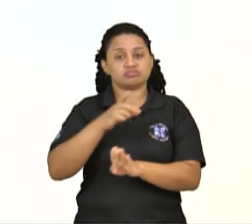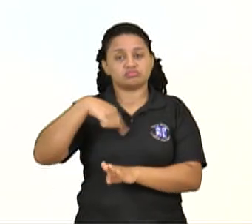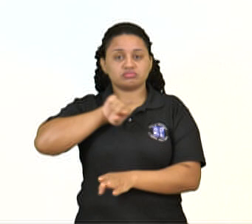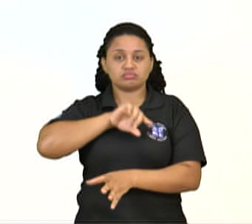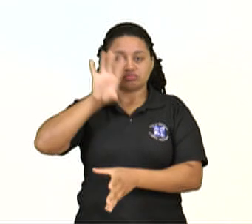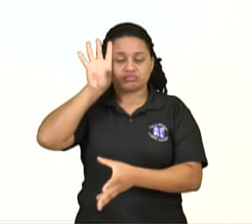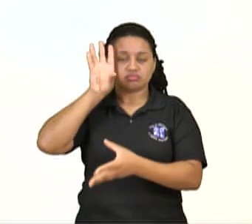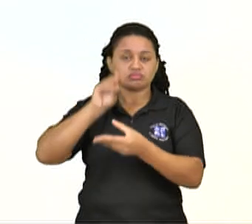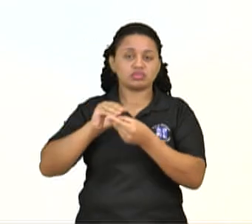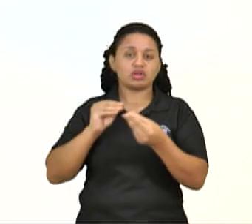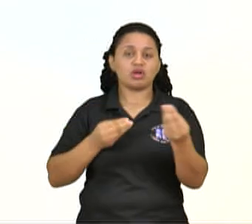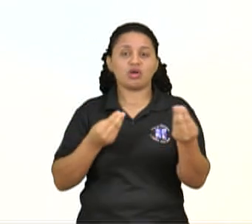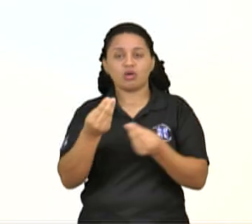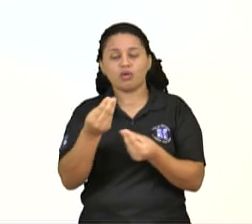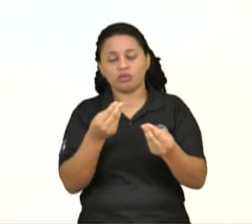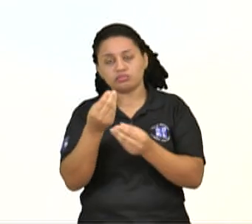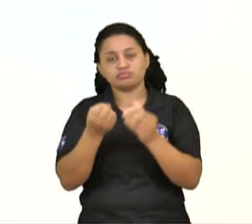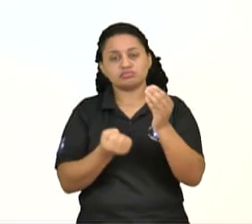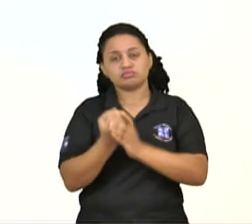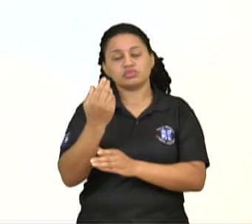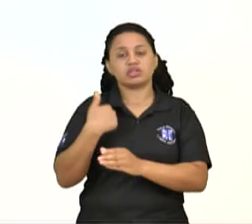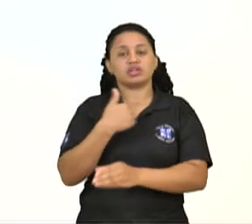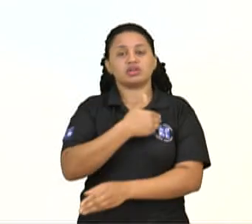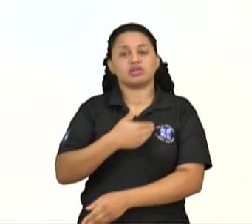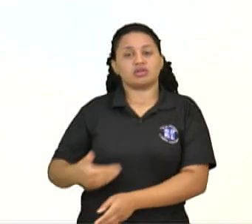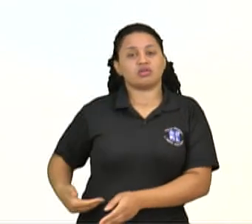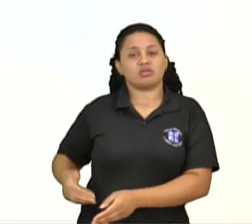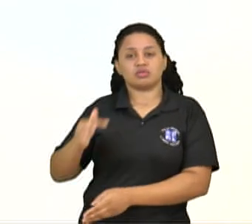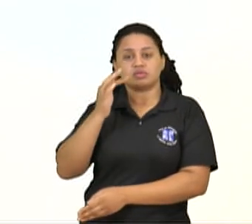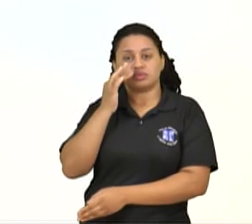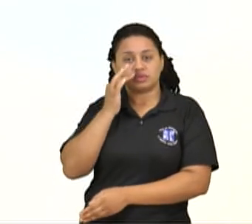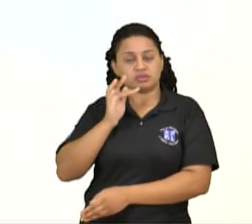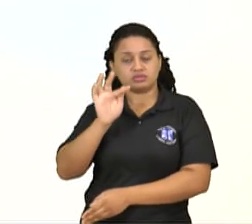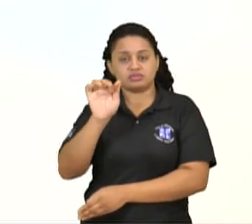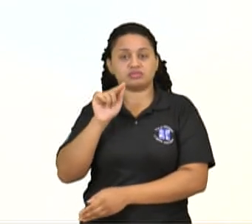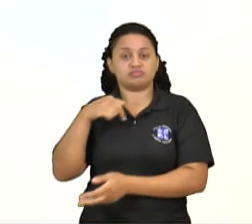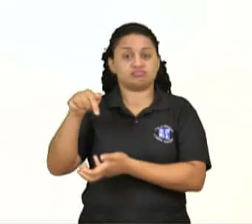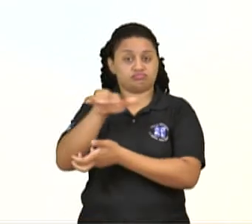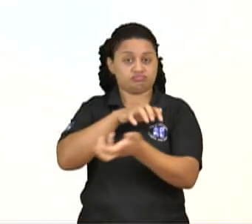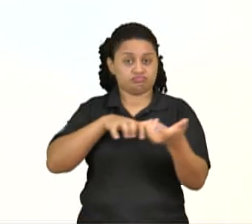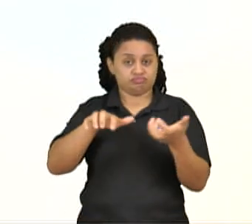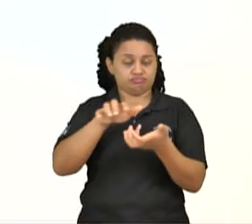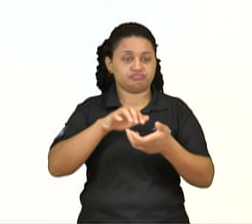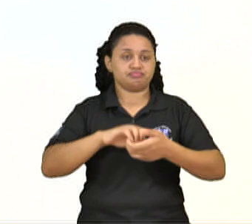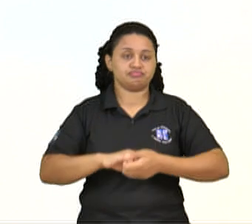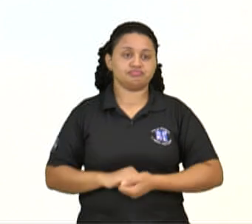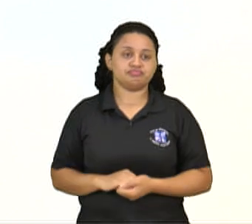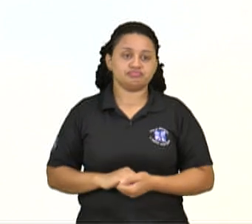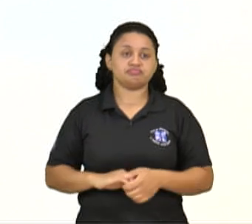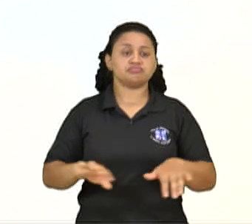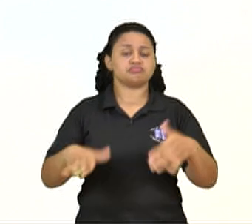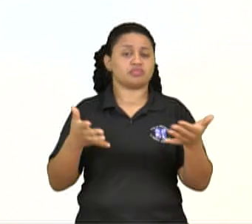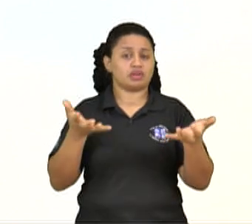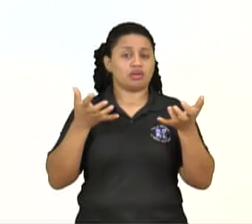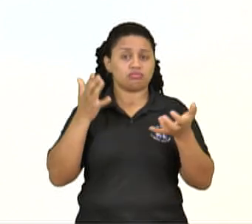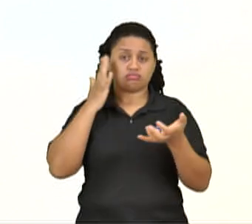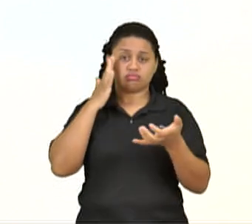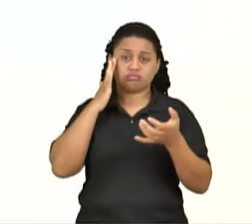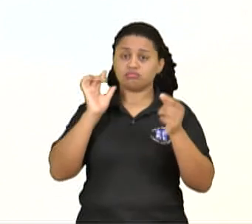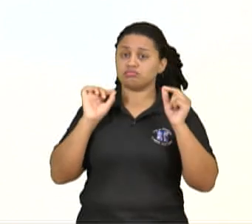se formou o governo francês revolucionário. Vamos lá? Bom, aqui eu quero saber o